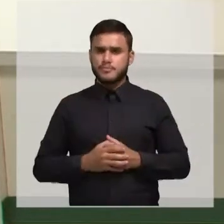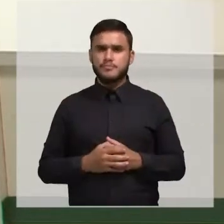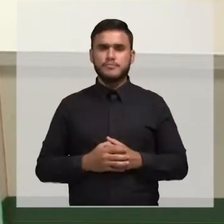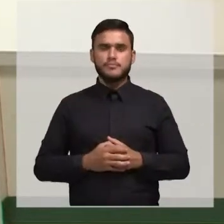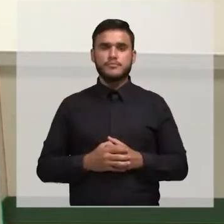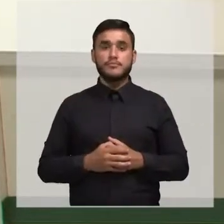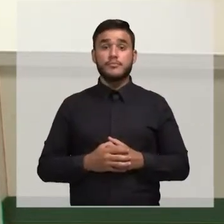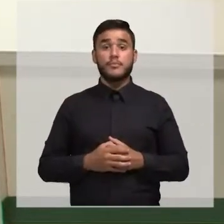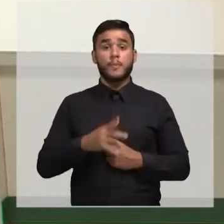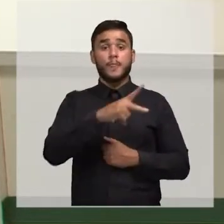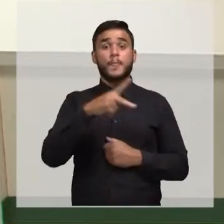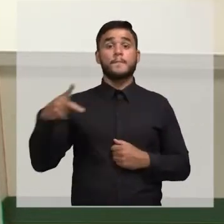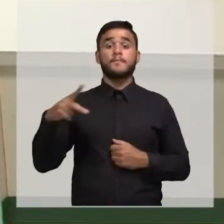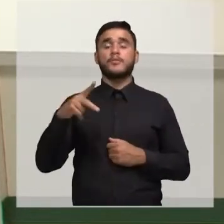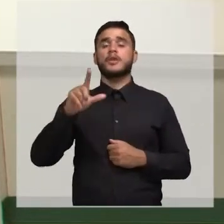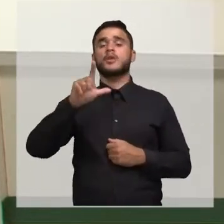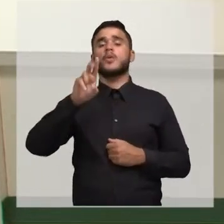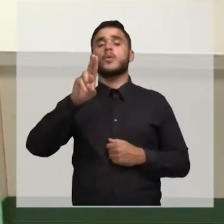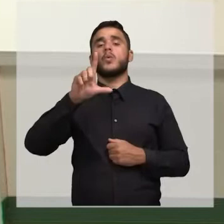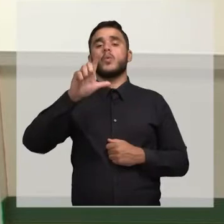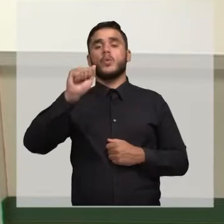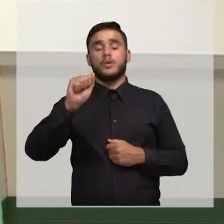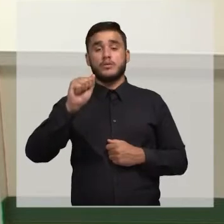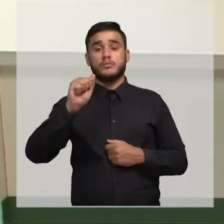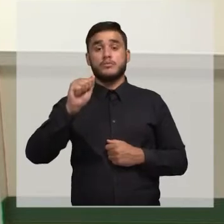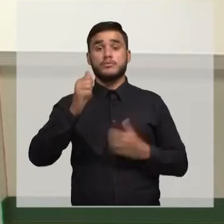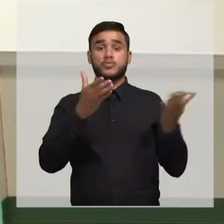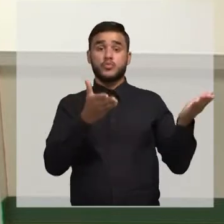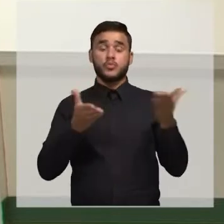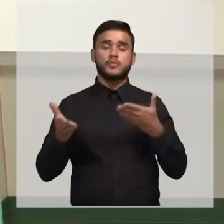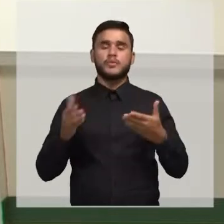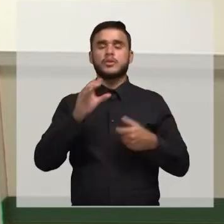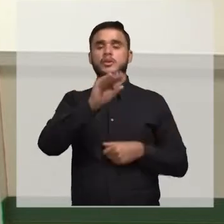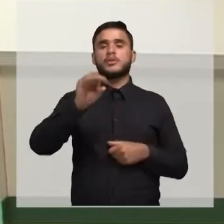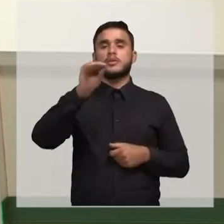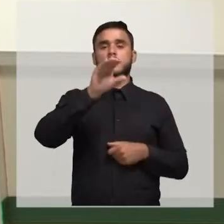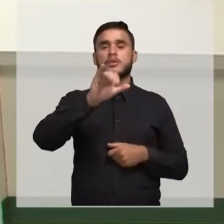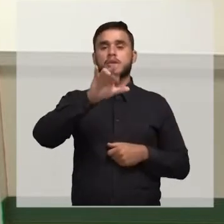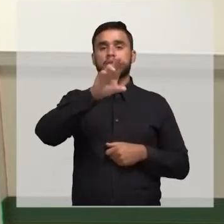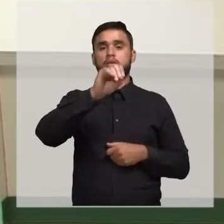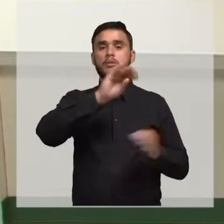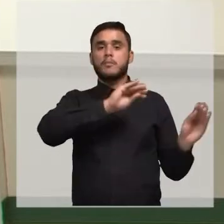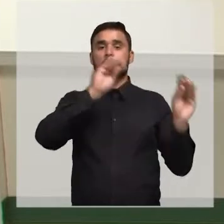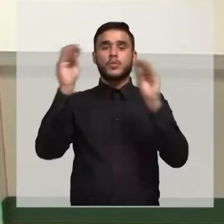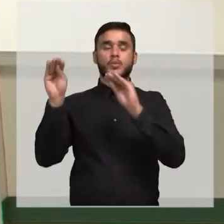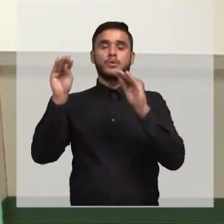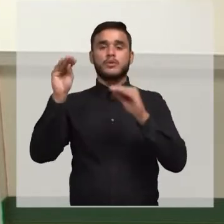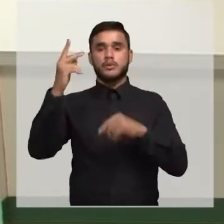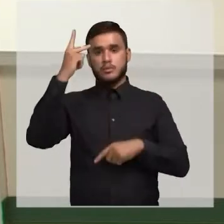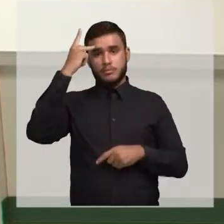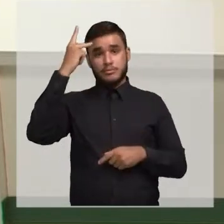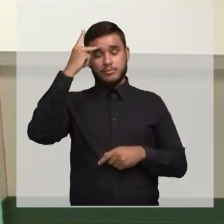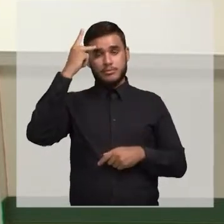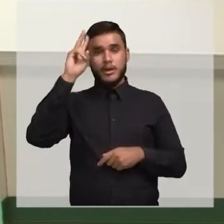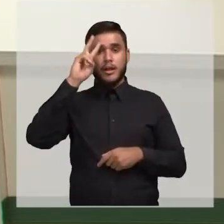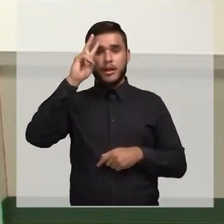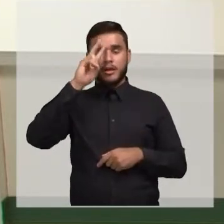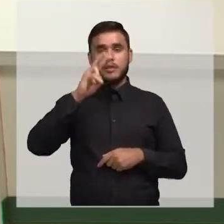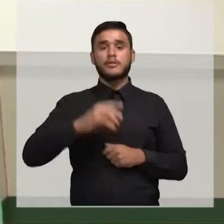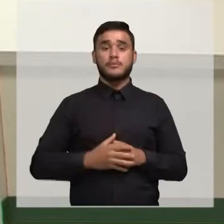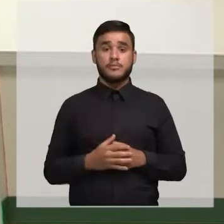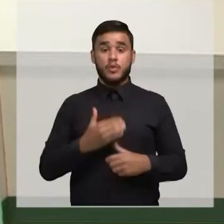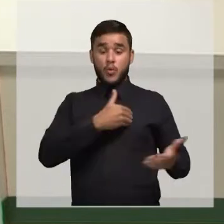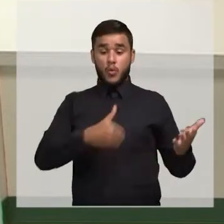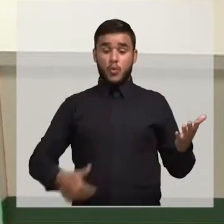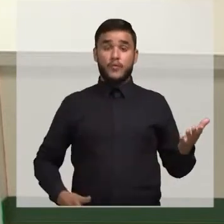do presidente Lula, foi em 2010, convidar o Ciro para transferir o título para São Paulo. Para São Paulo, e o Ciro ia ser candidato em 2009, a governador